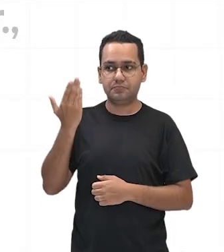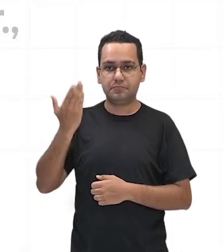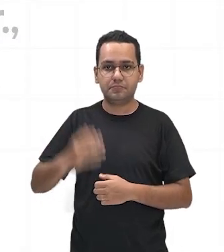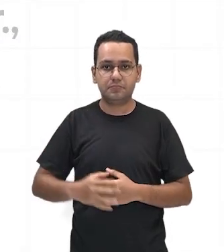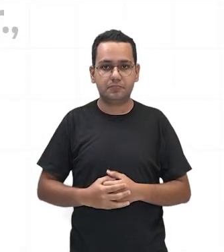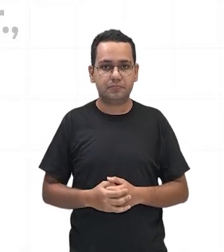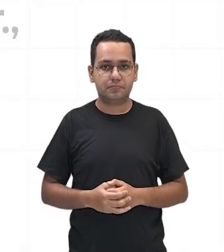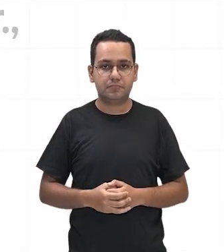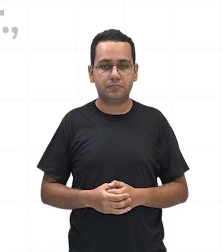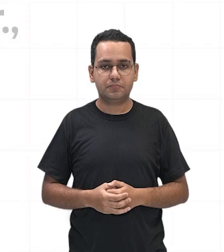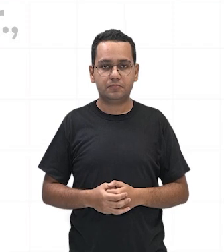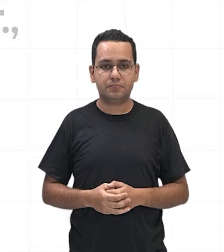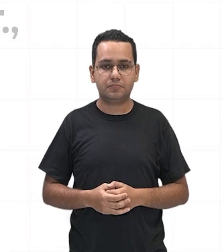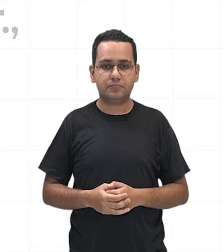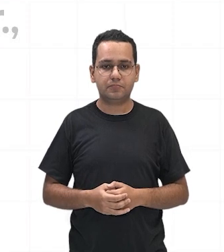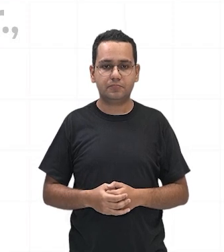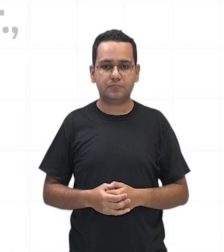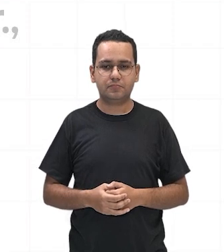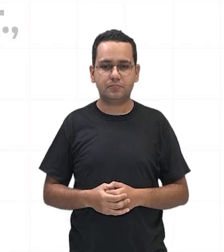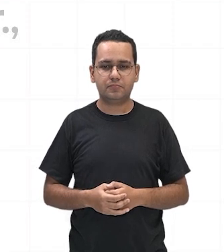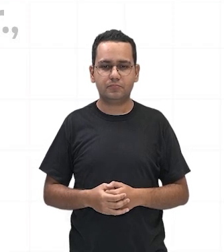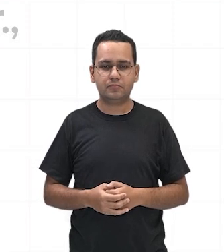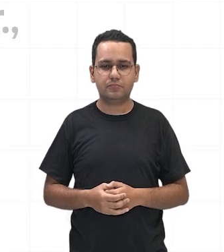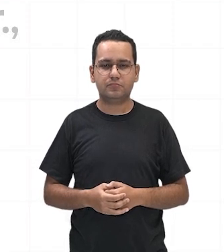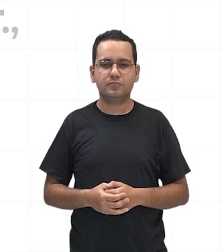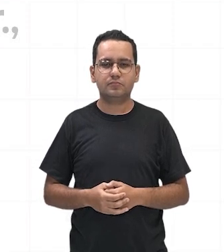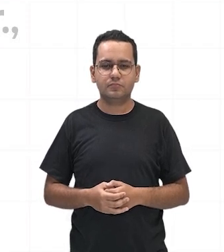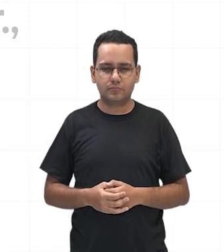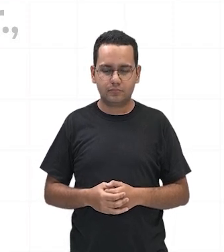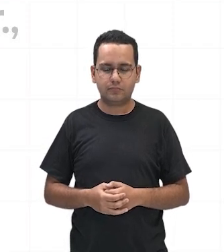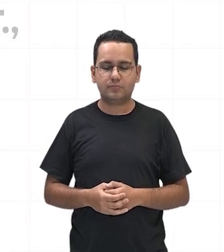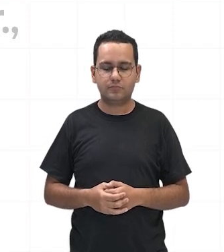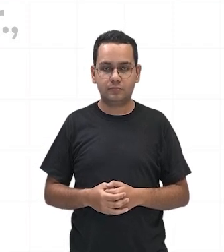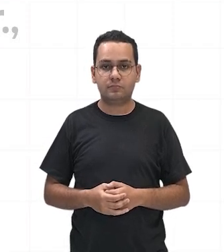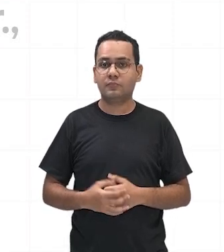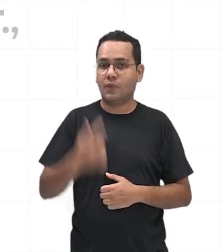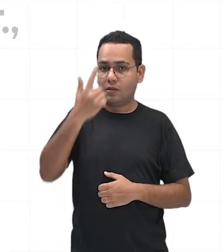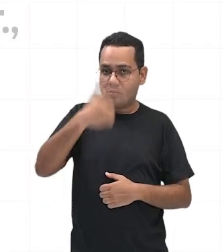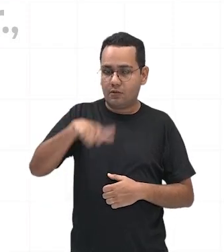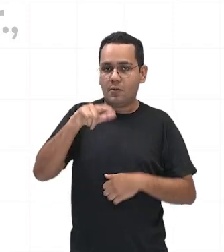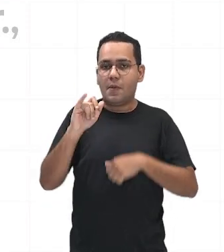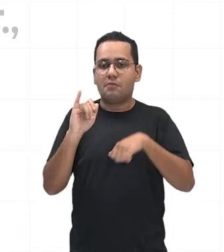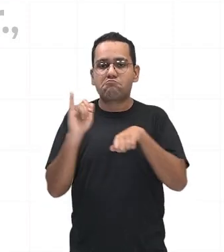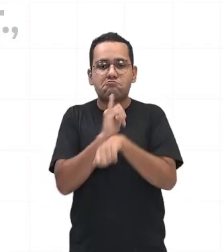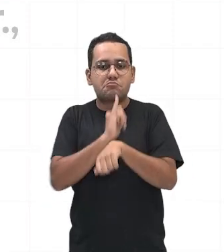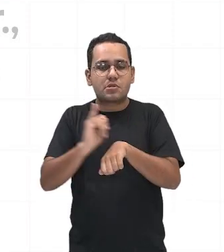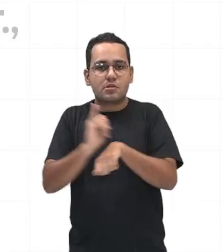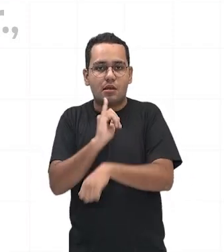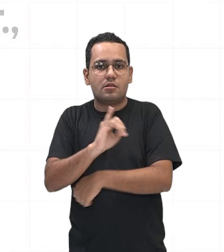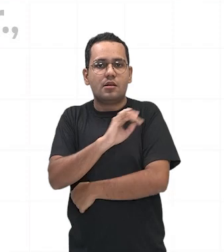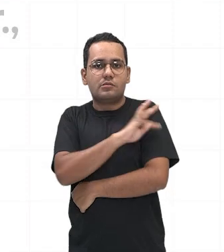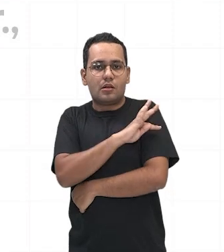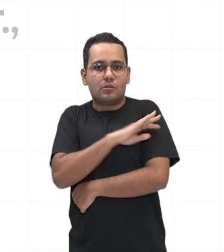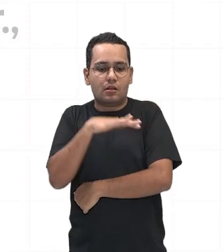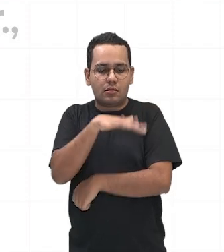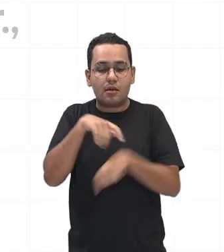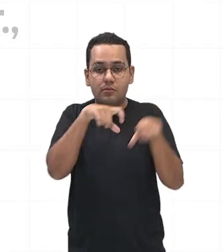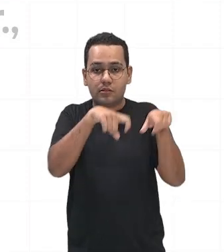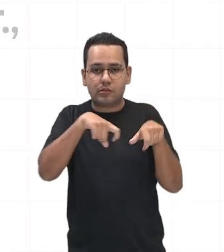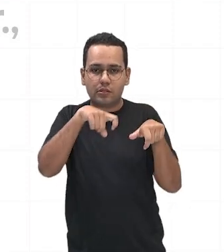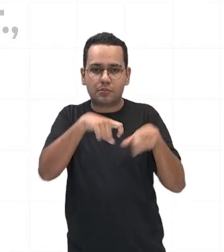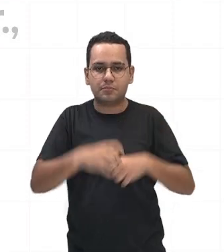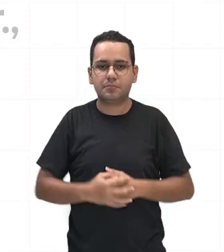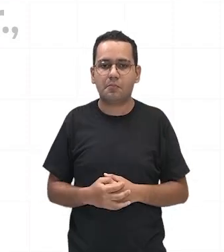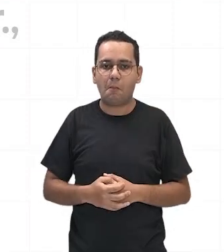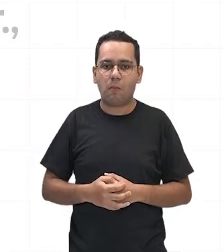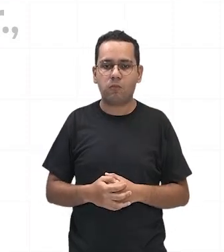sobre a recuperação e as novas técnicas agrícolas que eram feitas, então, dentro dos monastérios, tá?